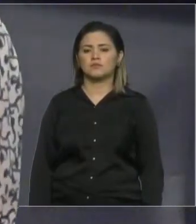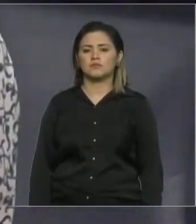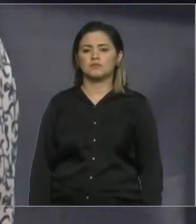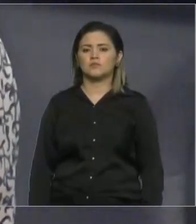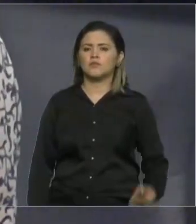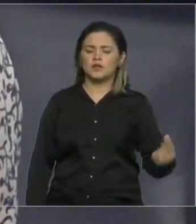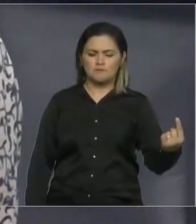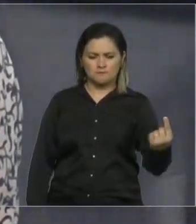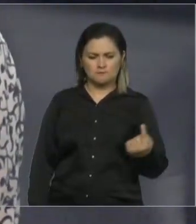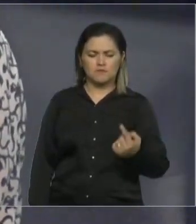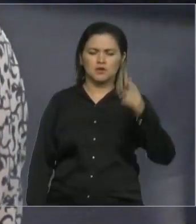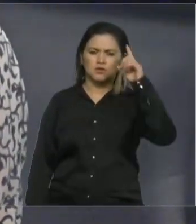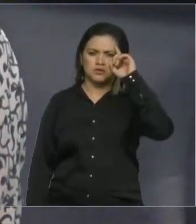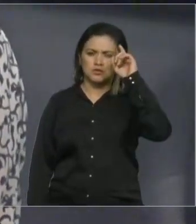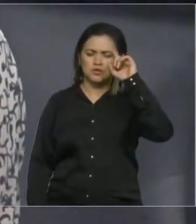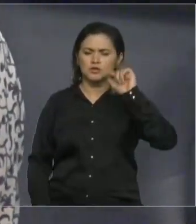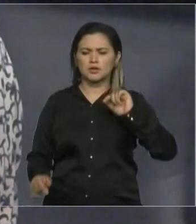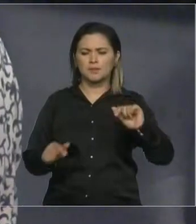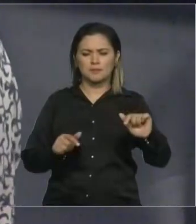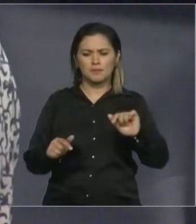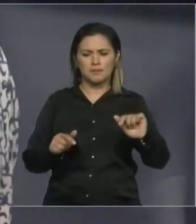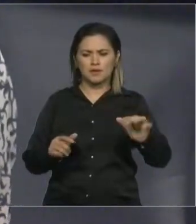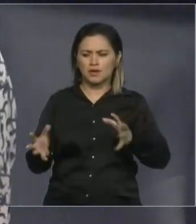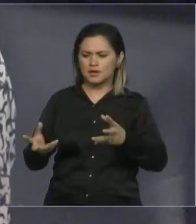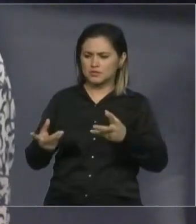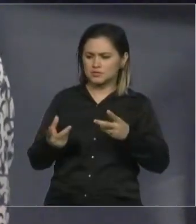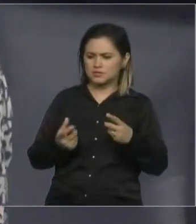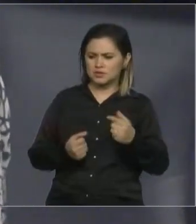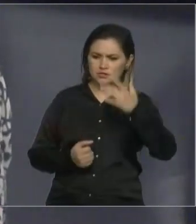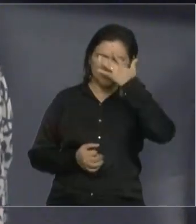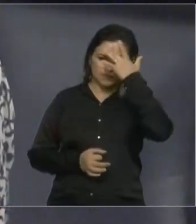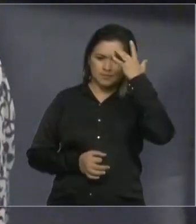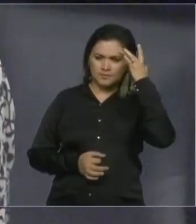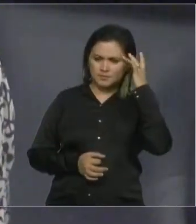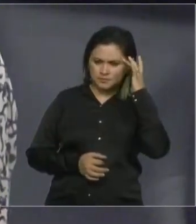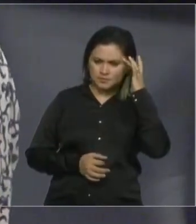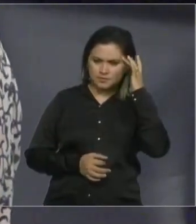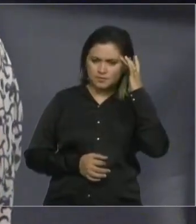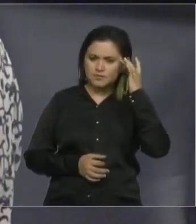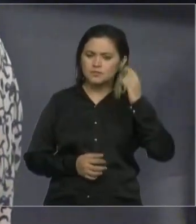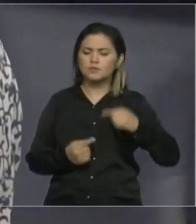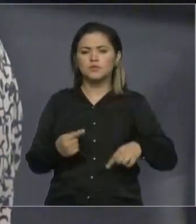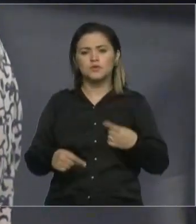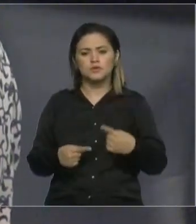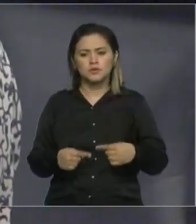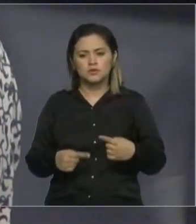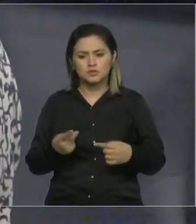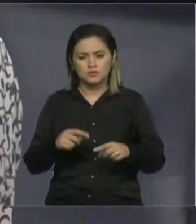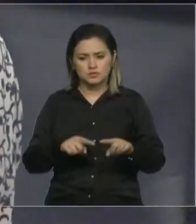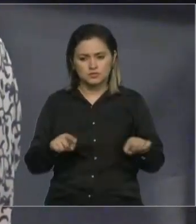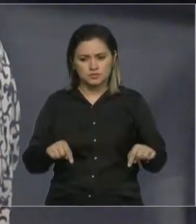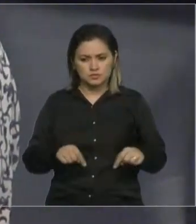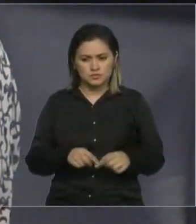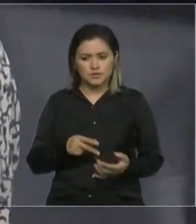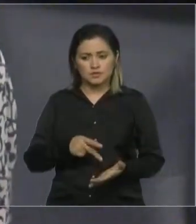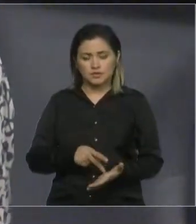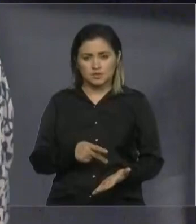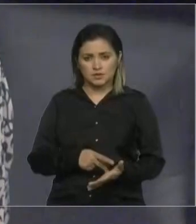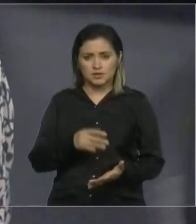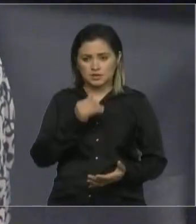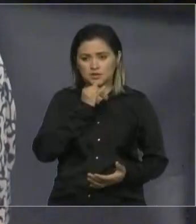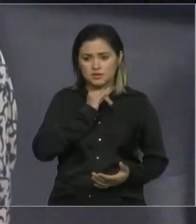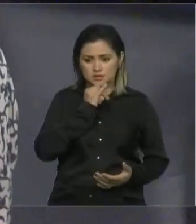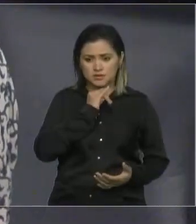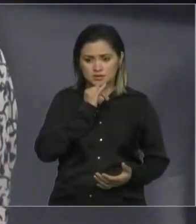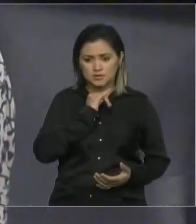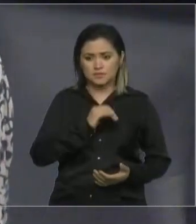está desenvolvendo o seu trabalho, está atendendo os seus aliados políticos dentro do seu gabinete. De fato, você é um exemplo. Eu que estou